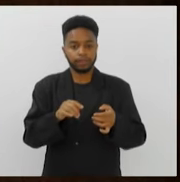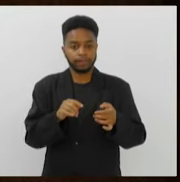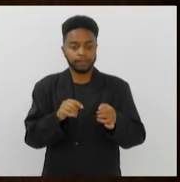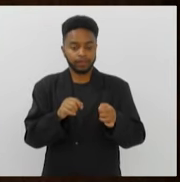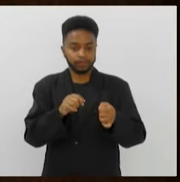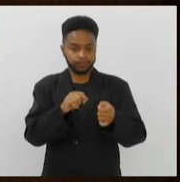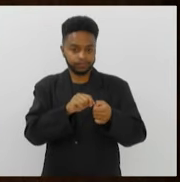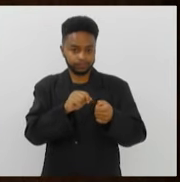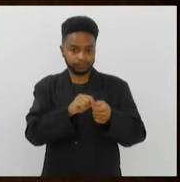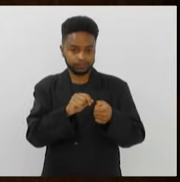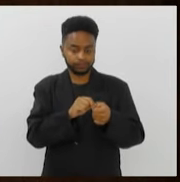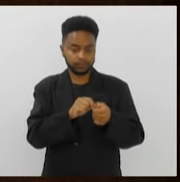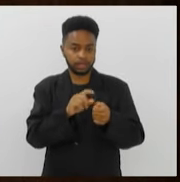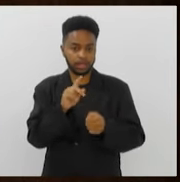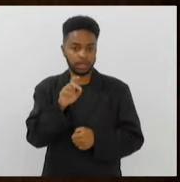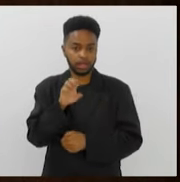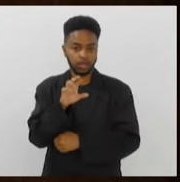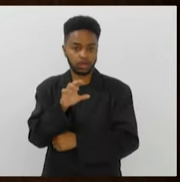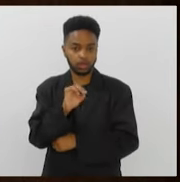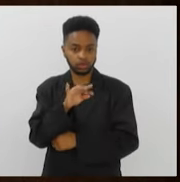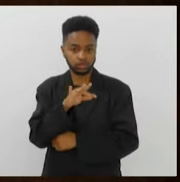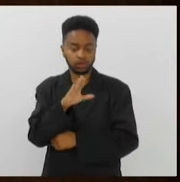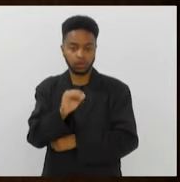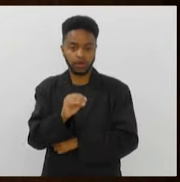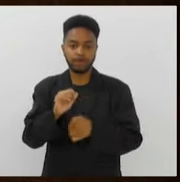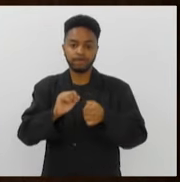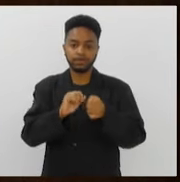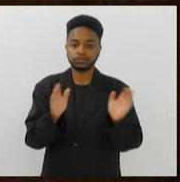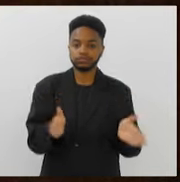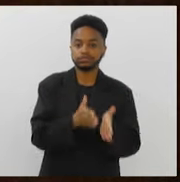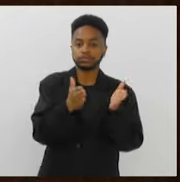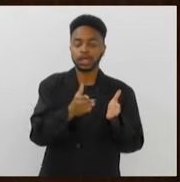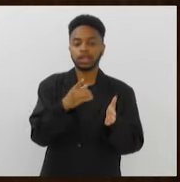esperar o tempo certo de maturidade do próprio corpo.